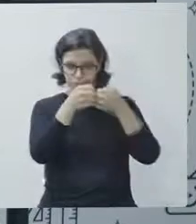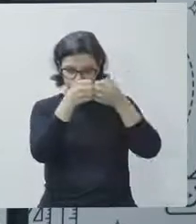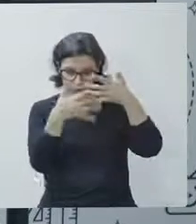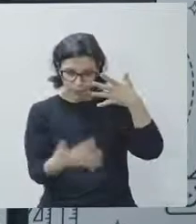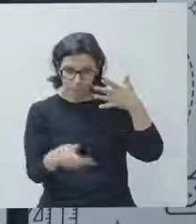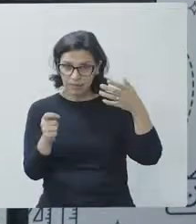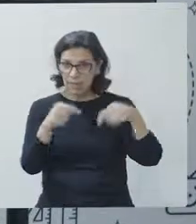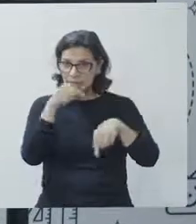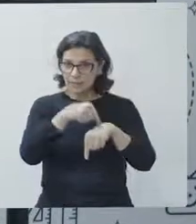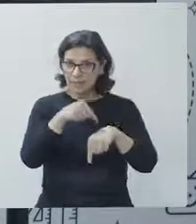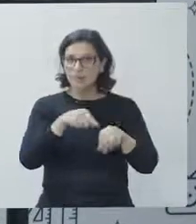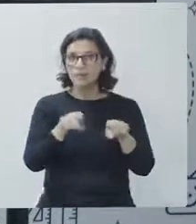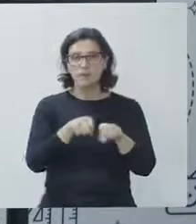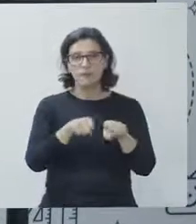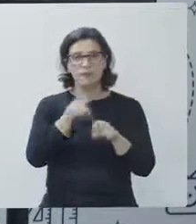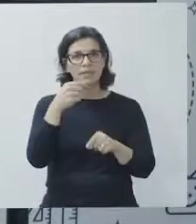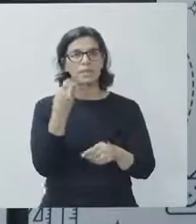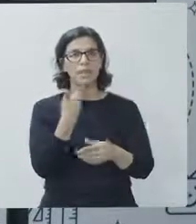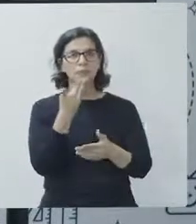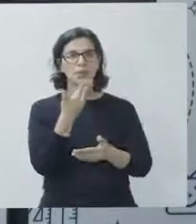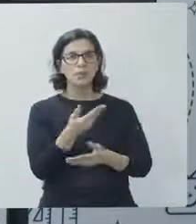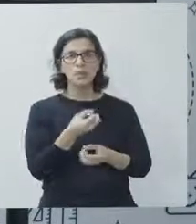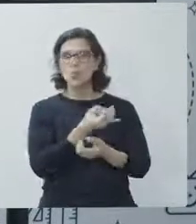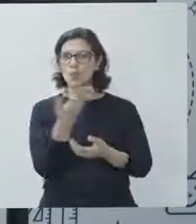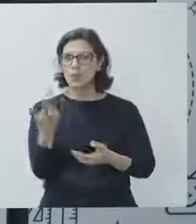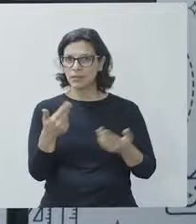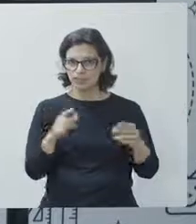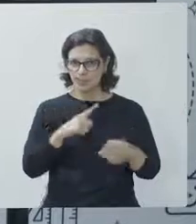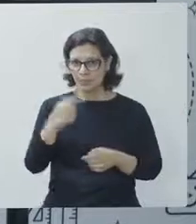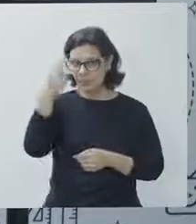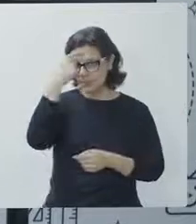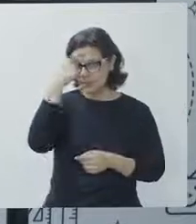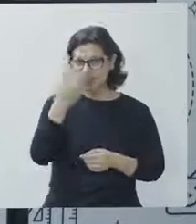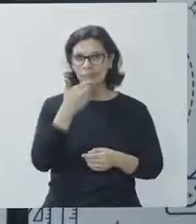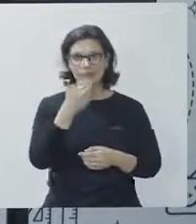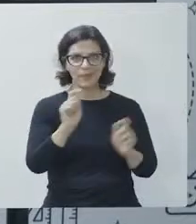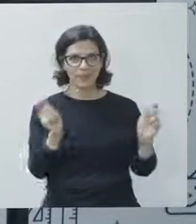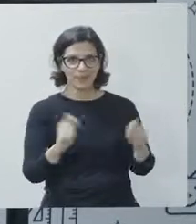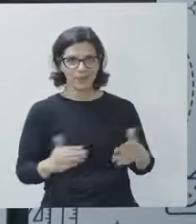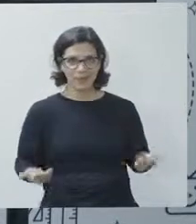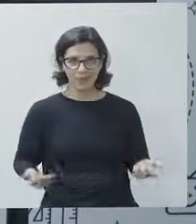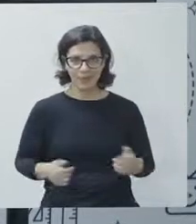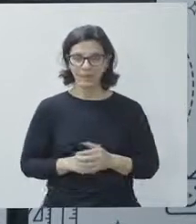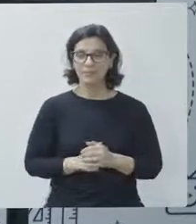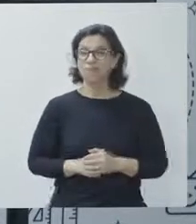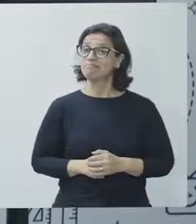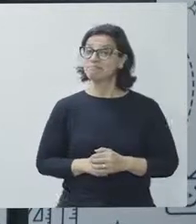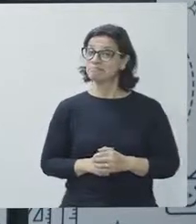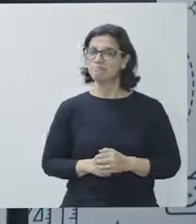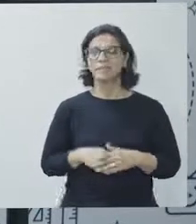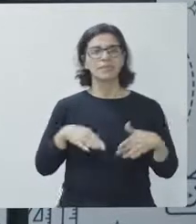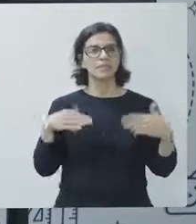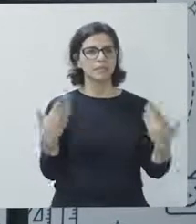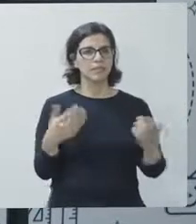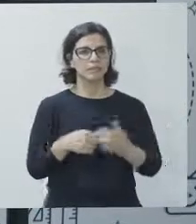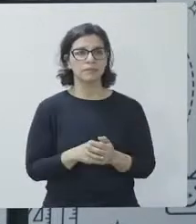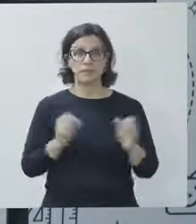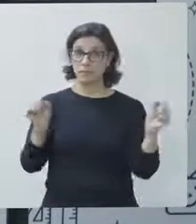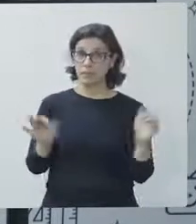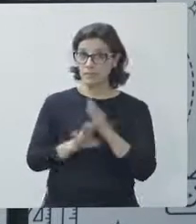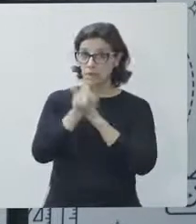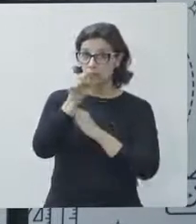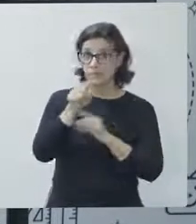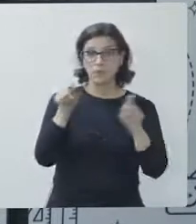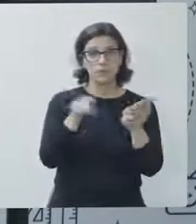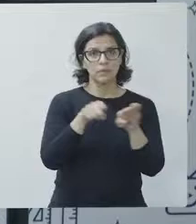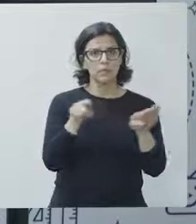todos aqueles que você quisesse, né? Que você pensou ali que você poderia pedir? Então, claro que